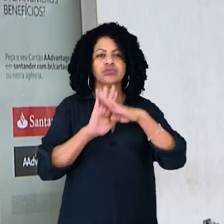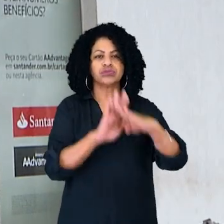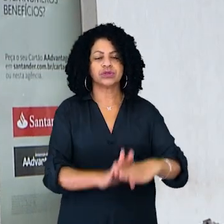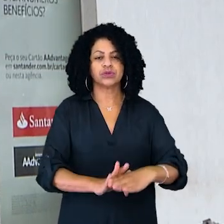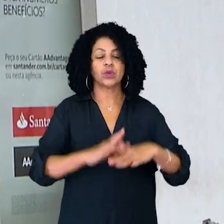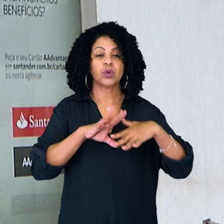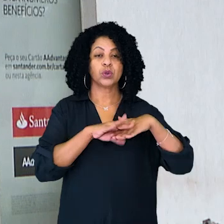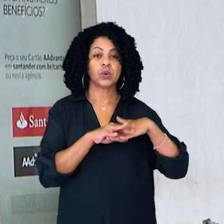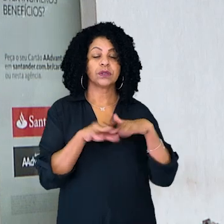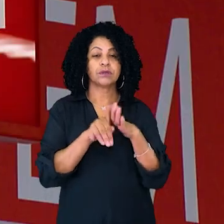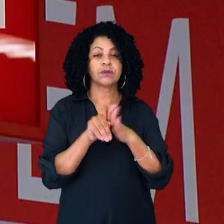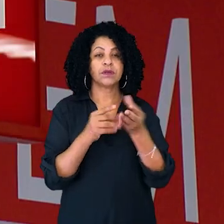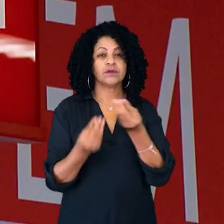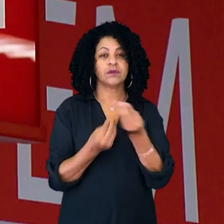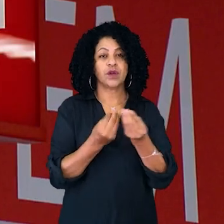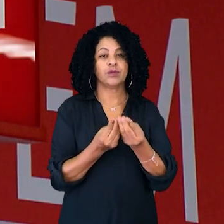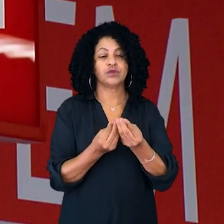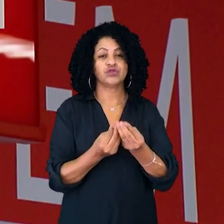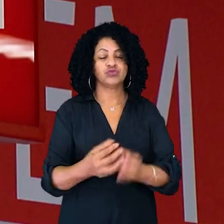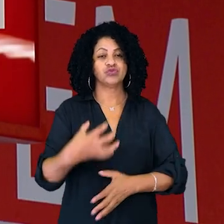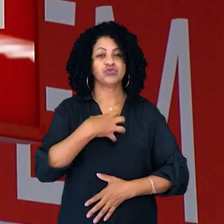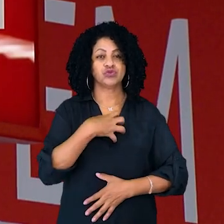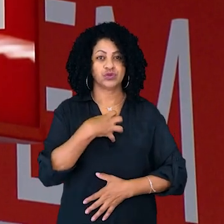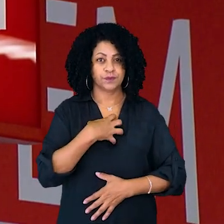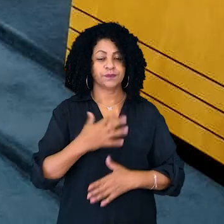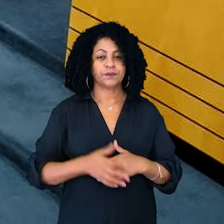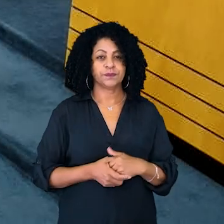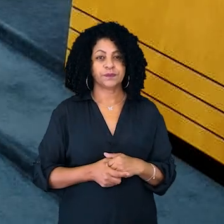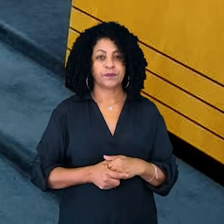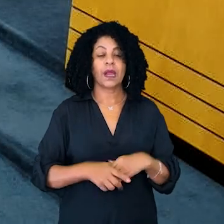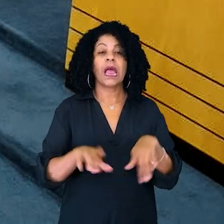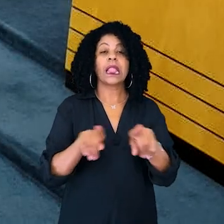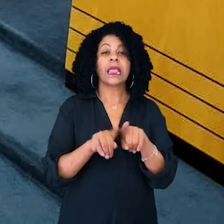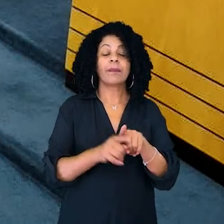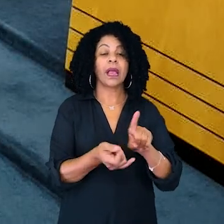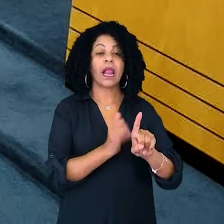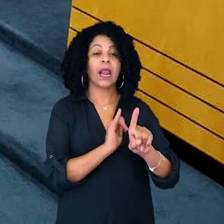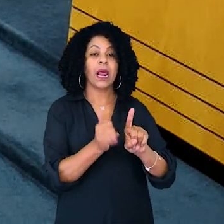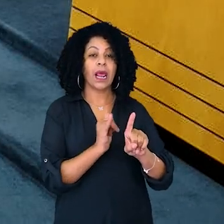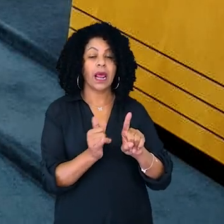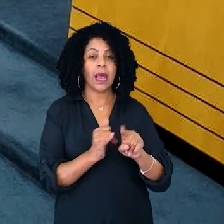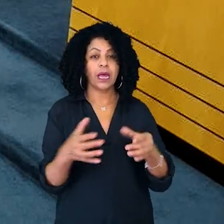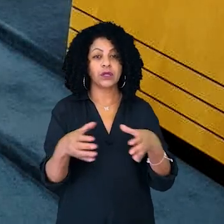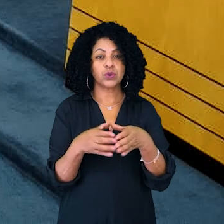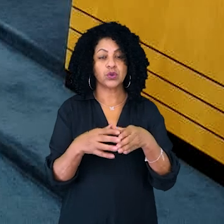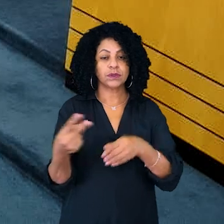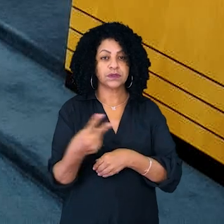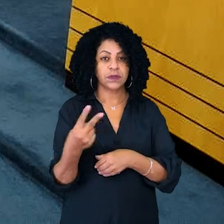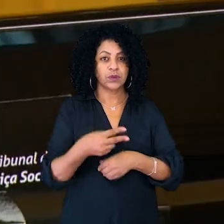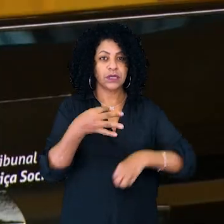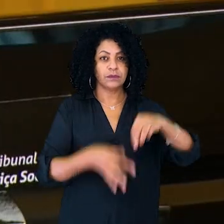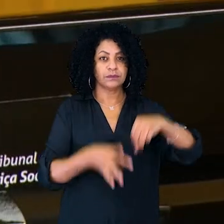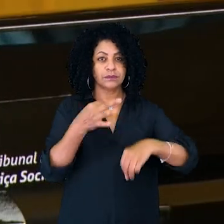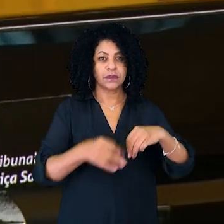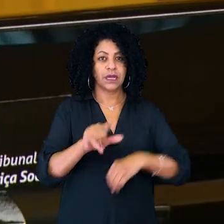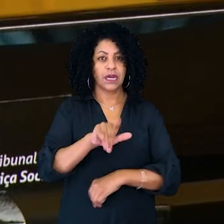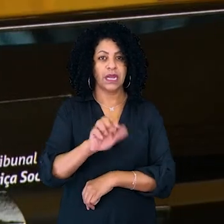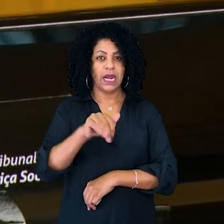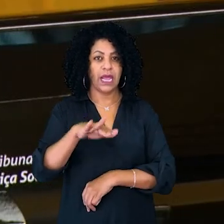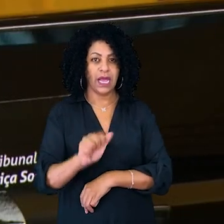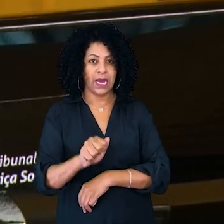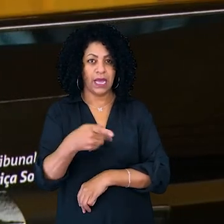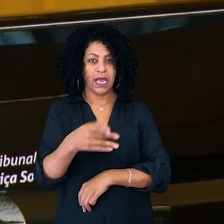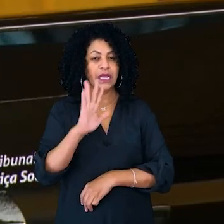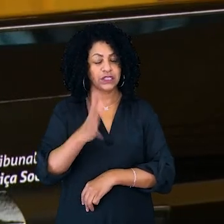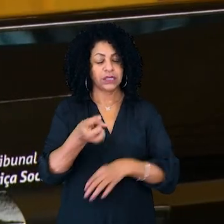auxílio-doença acidentário de forma retroativa. A relatora do caso na segunda turma foi a ministra Liana